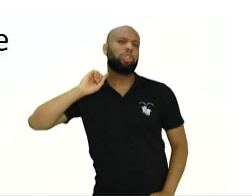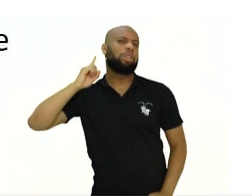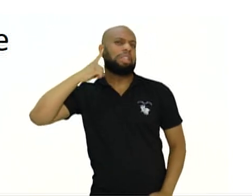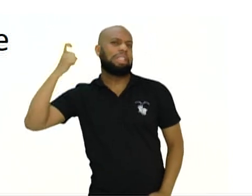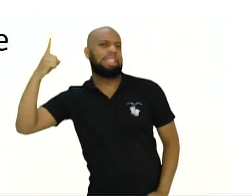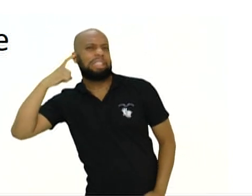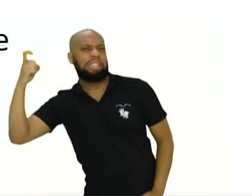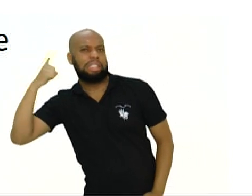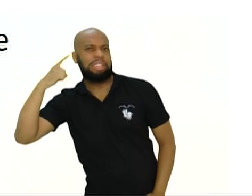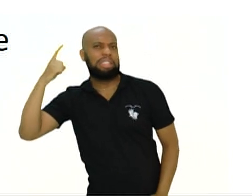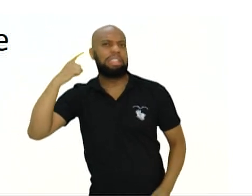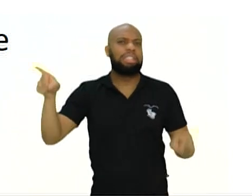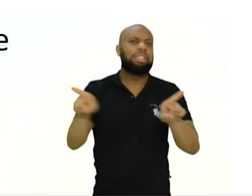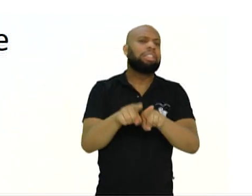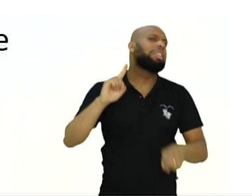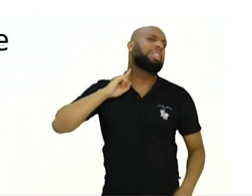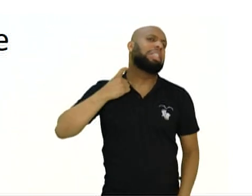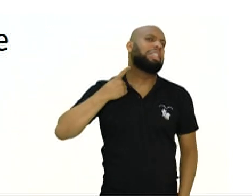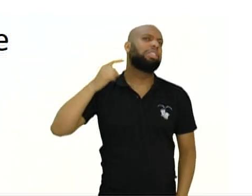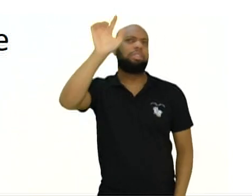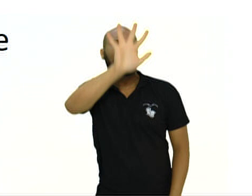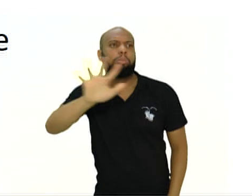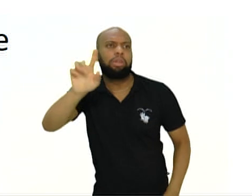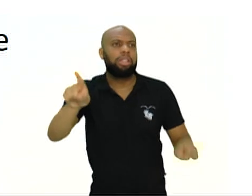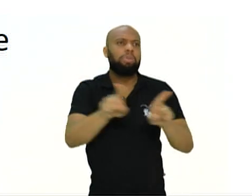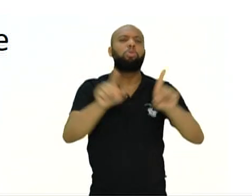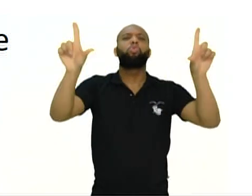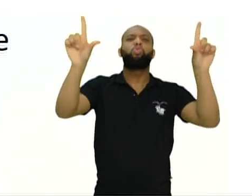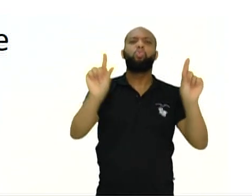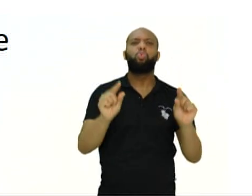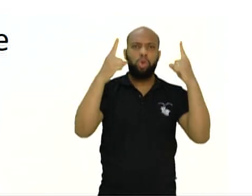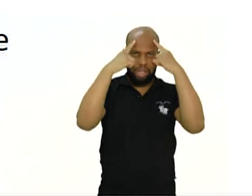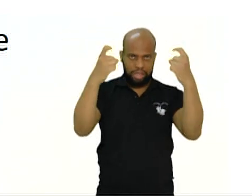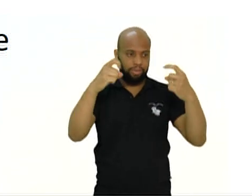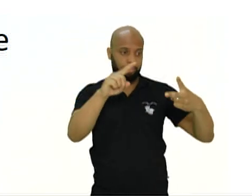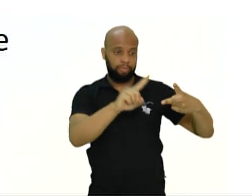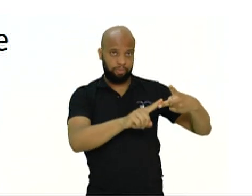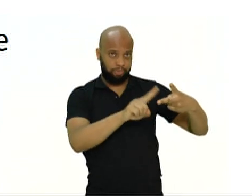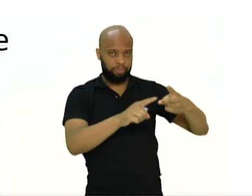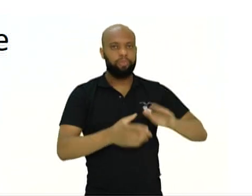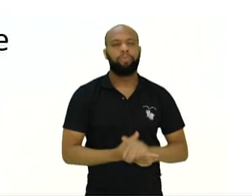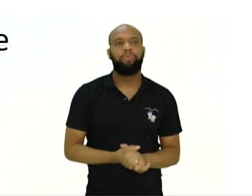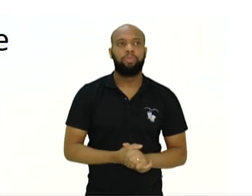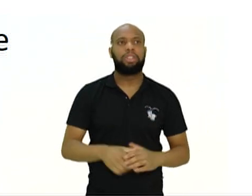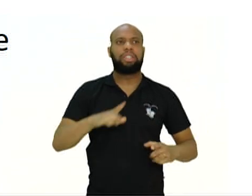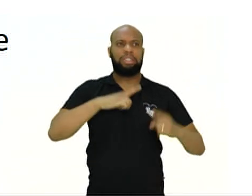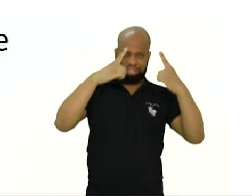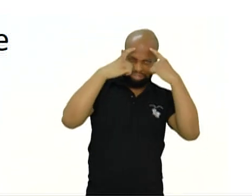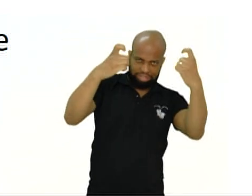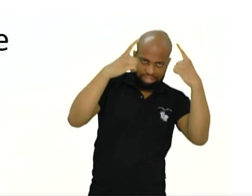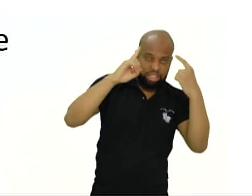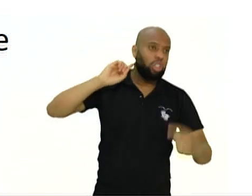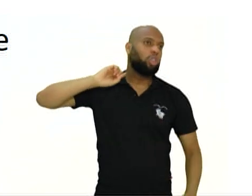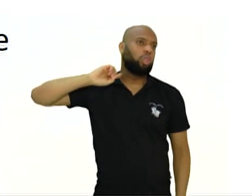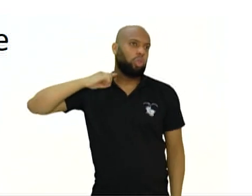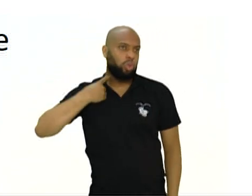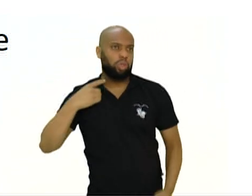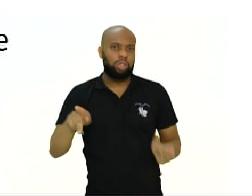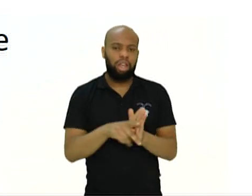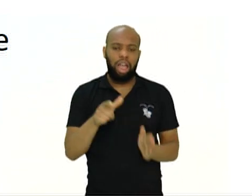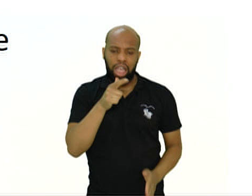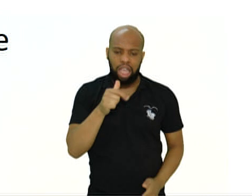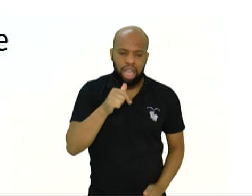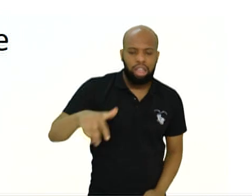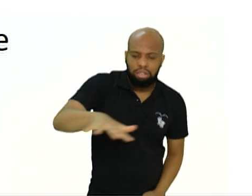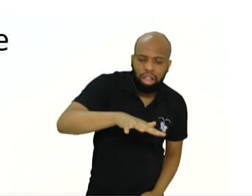sonora, poluição do ar e baixa criminalidade. Opção B: violência, poluição das